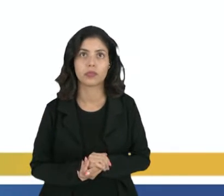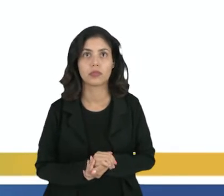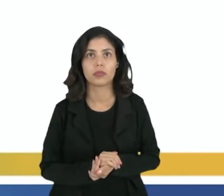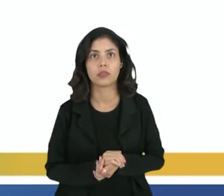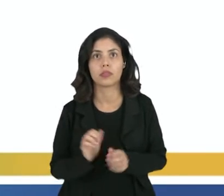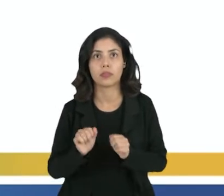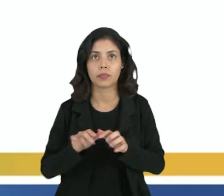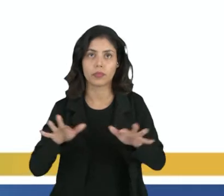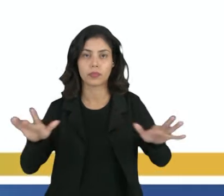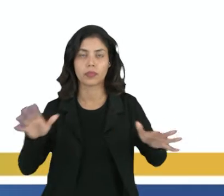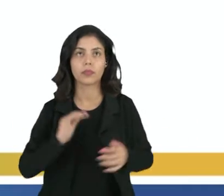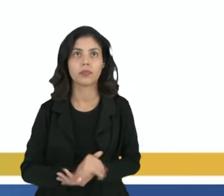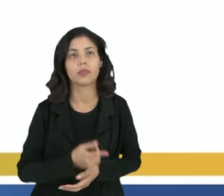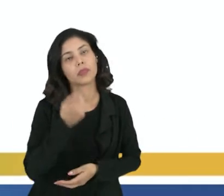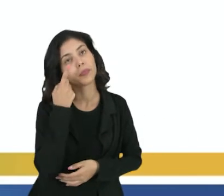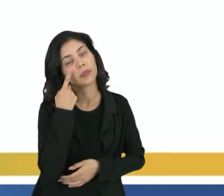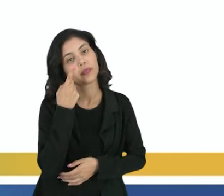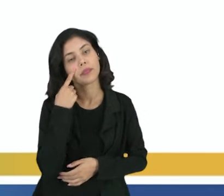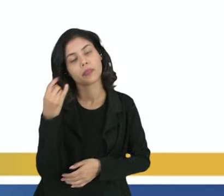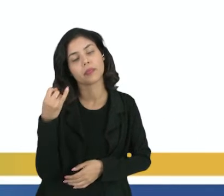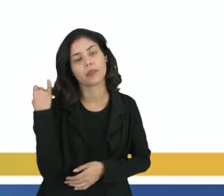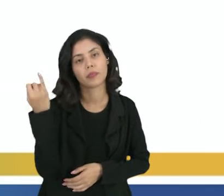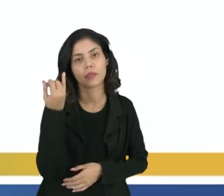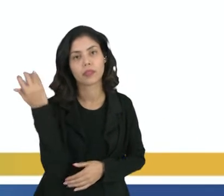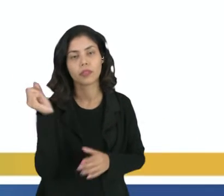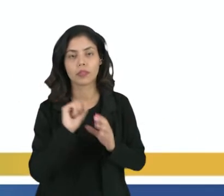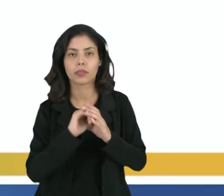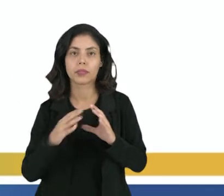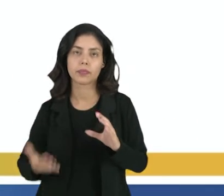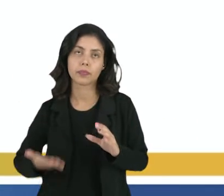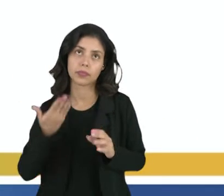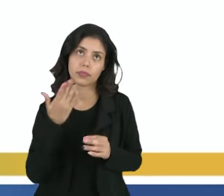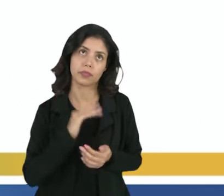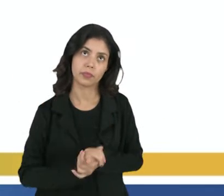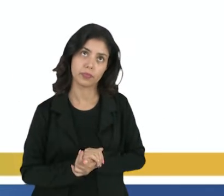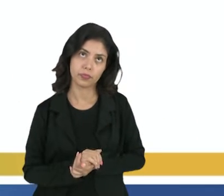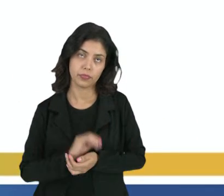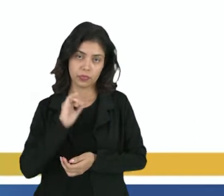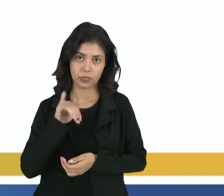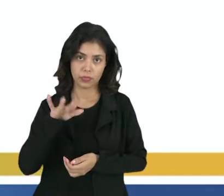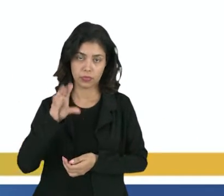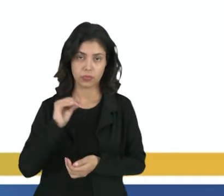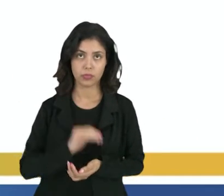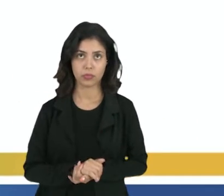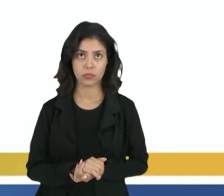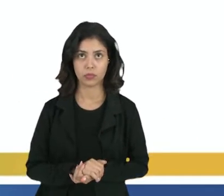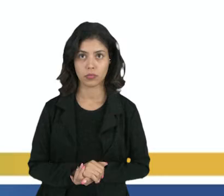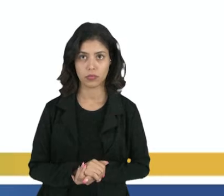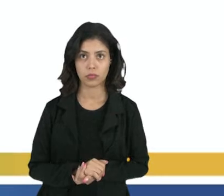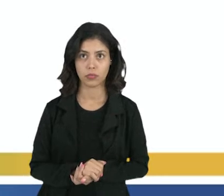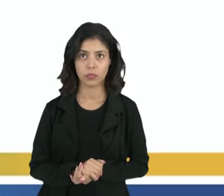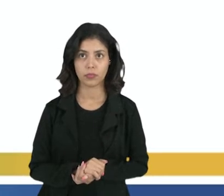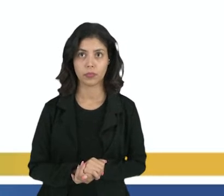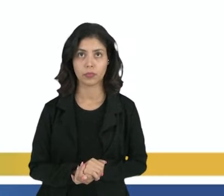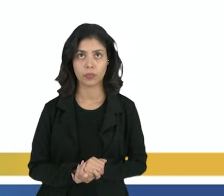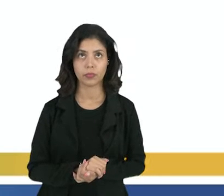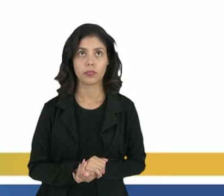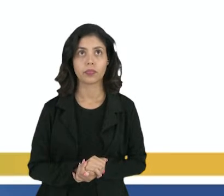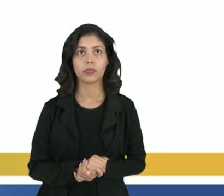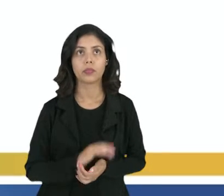e esparsas. Então, essas são as principais características desse bioma classificado chamado